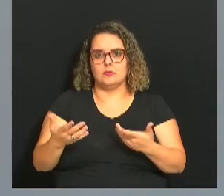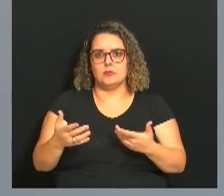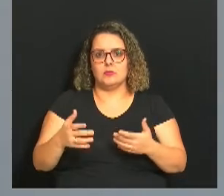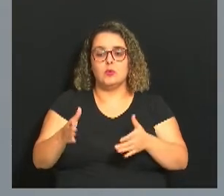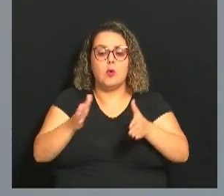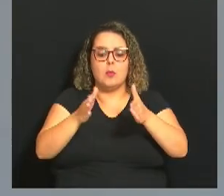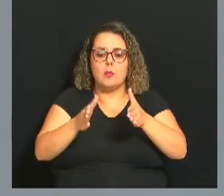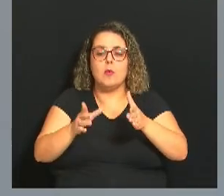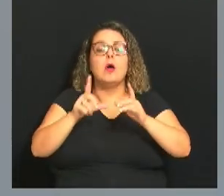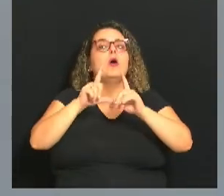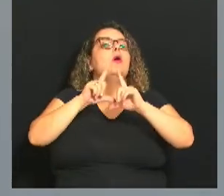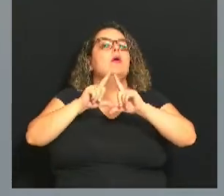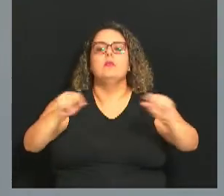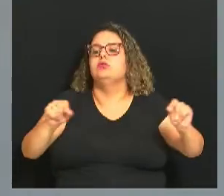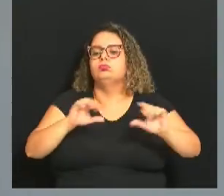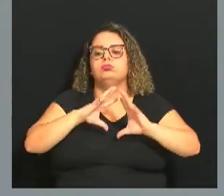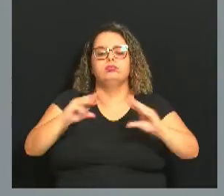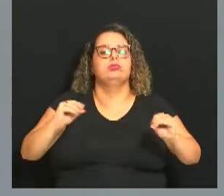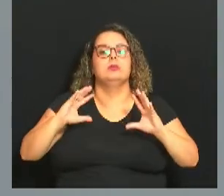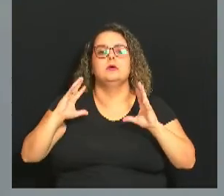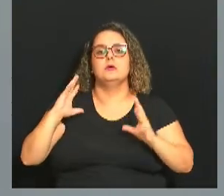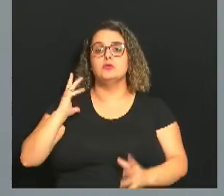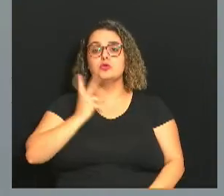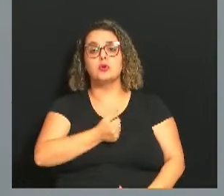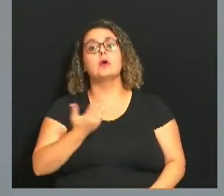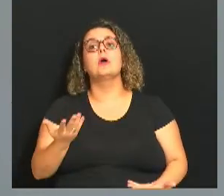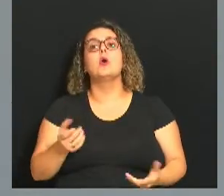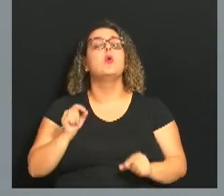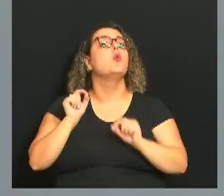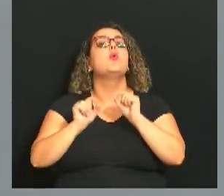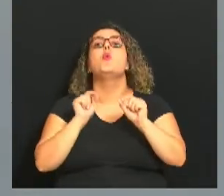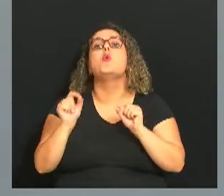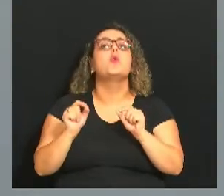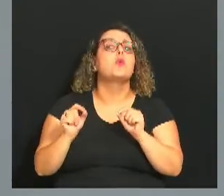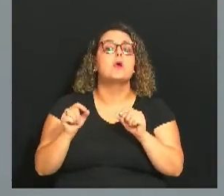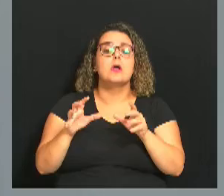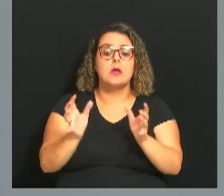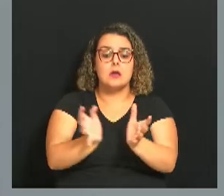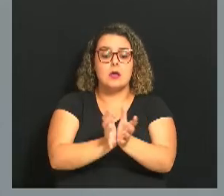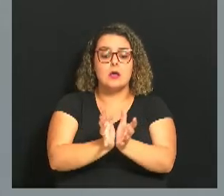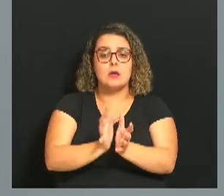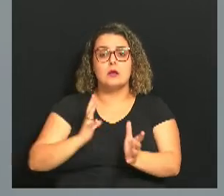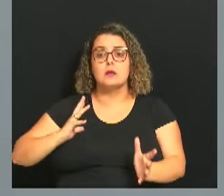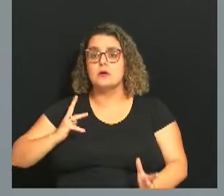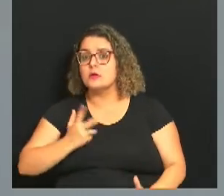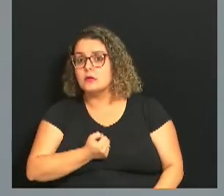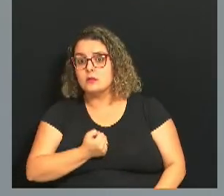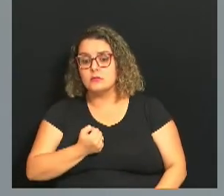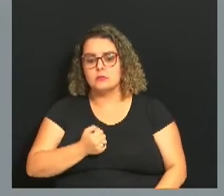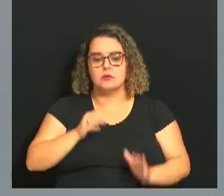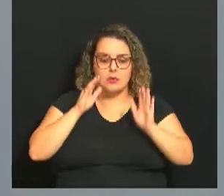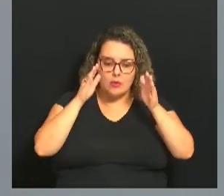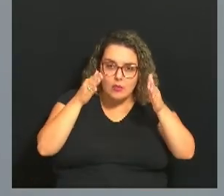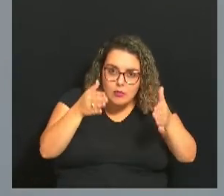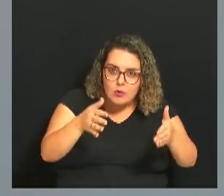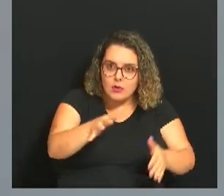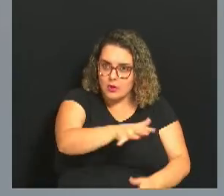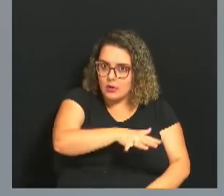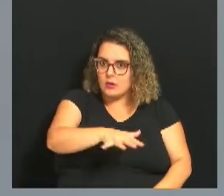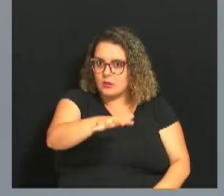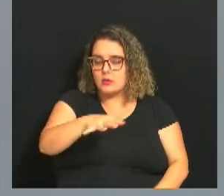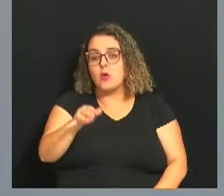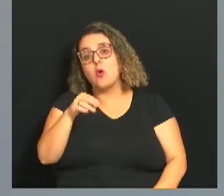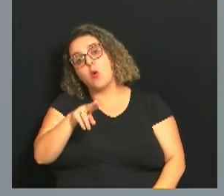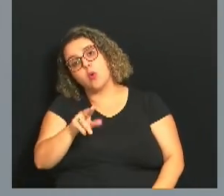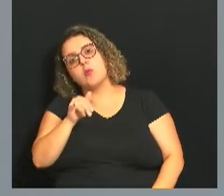ter que evacuar, vamos ter que socorrer. O que é que a Defesa Civil, o que é que a equipe de socorro vai ter que priorizar essas áreas, né? Ou, por